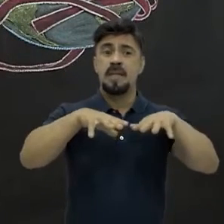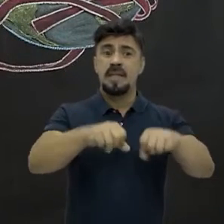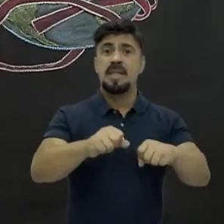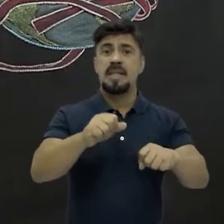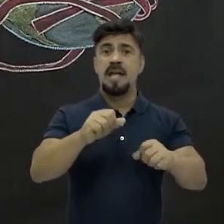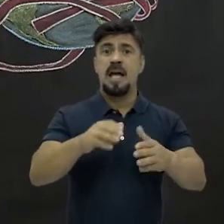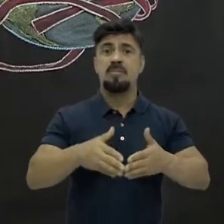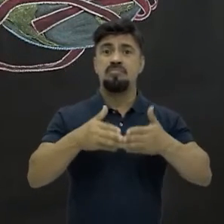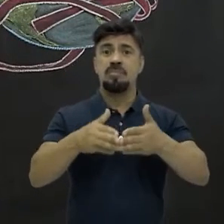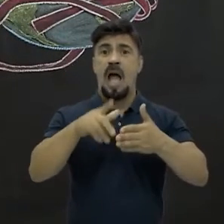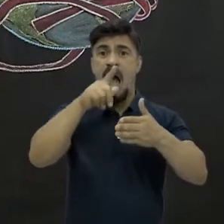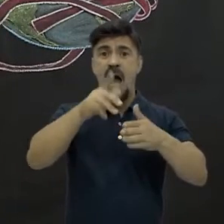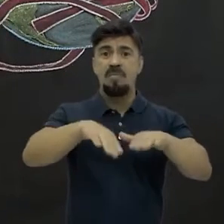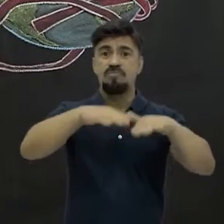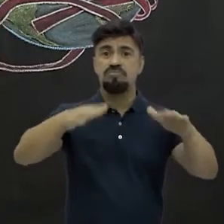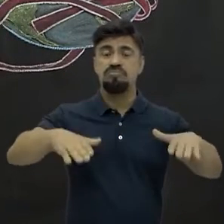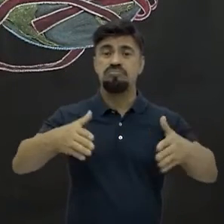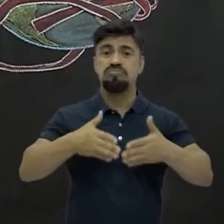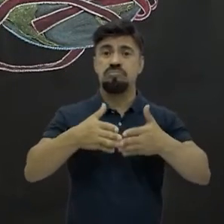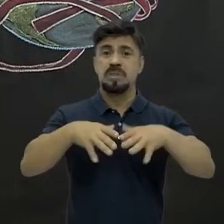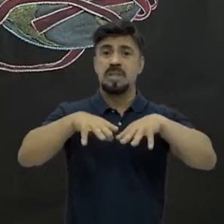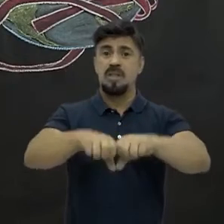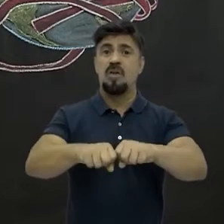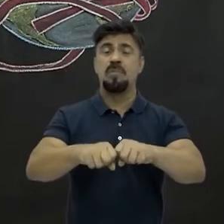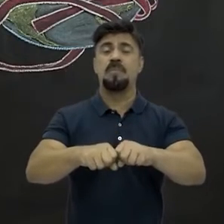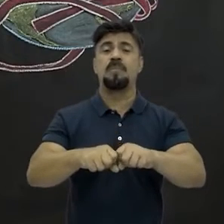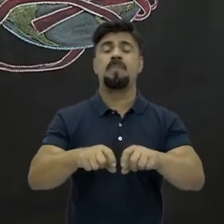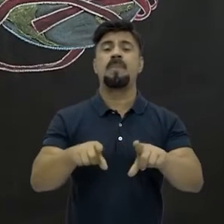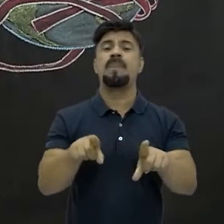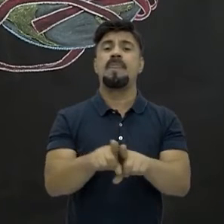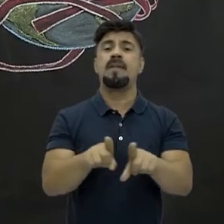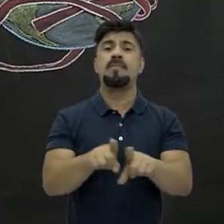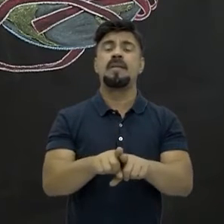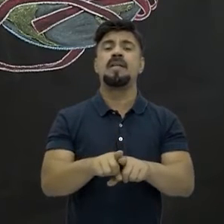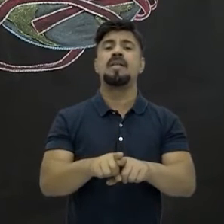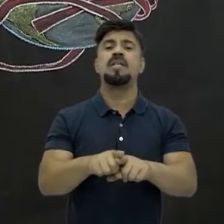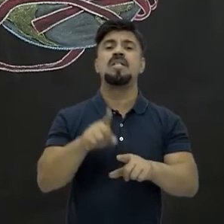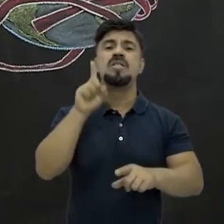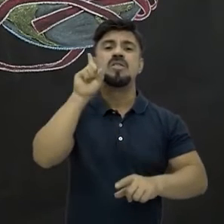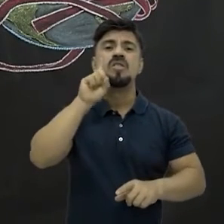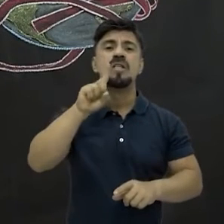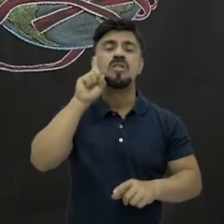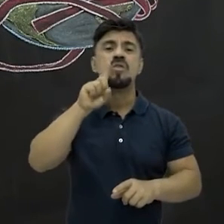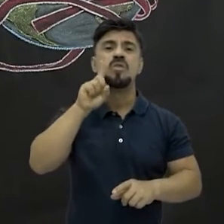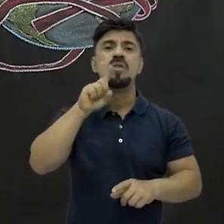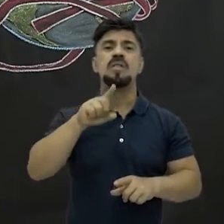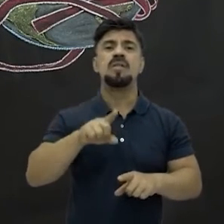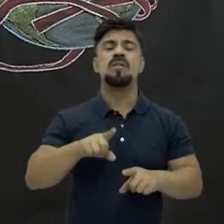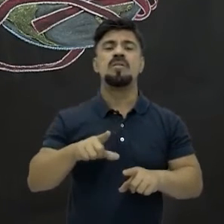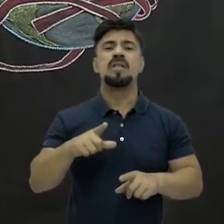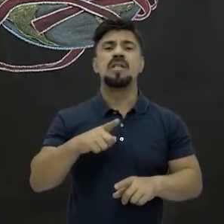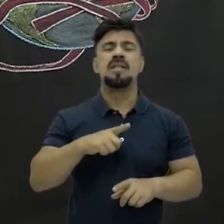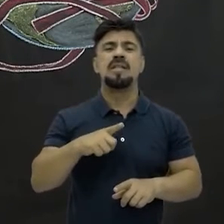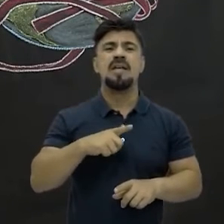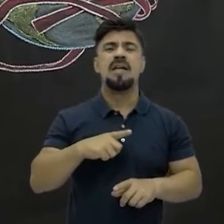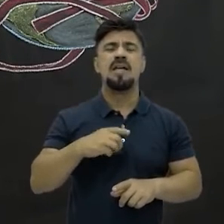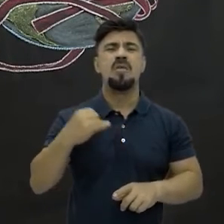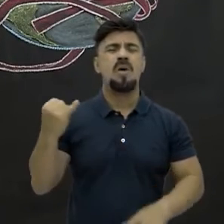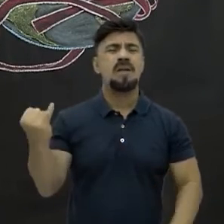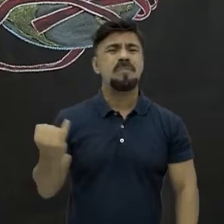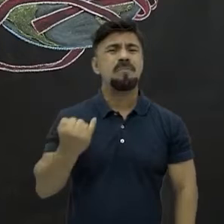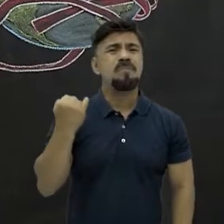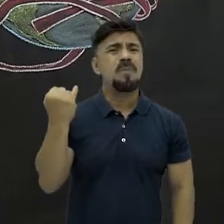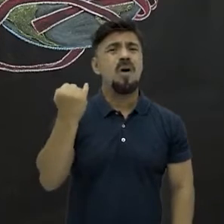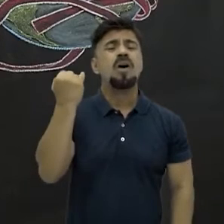da região. Agora, da mesma maneira, os Estados Unidos acabava também tendo aí uma